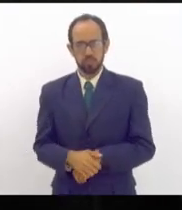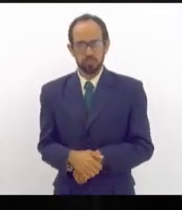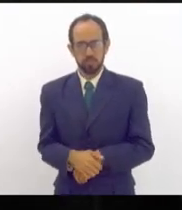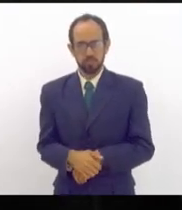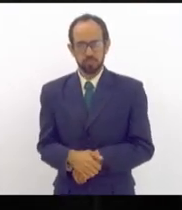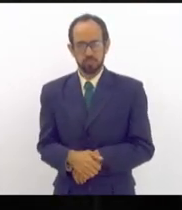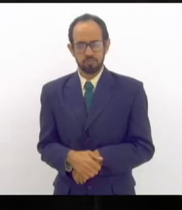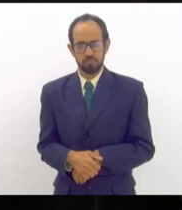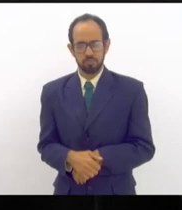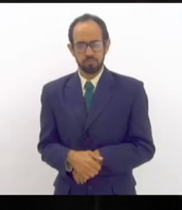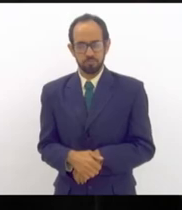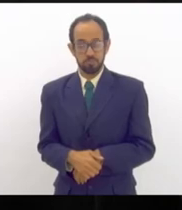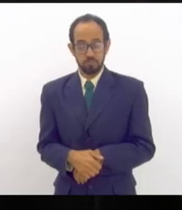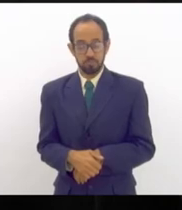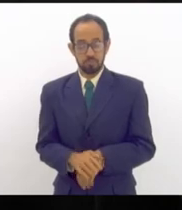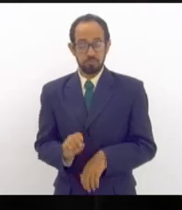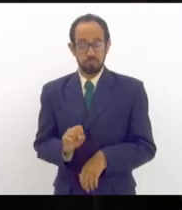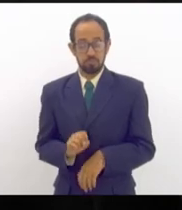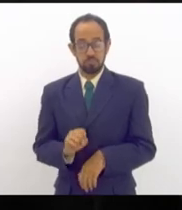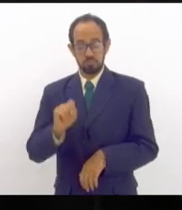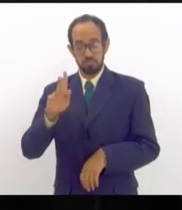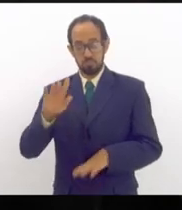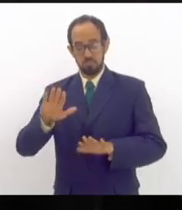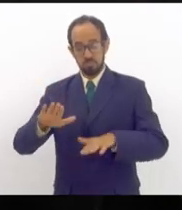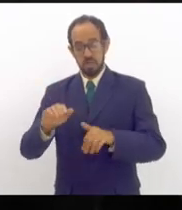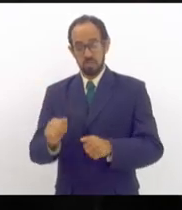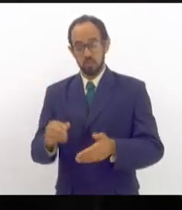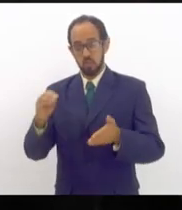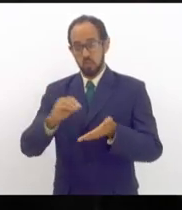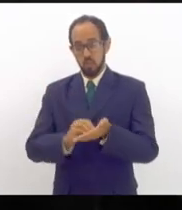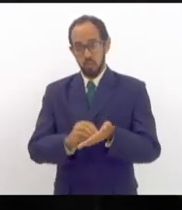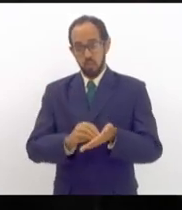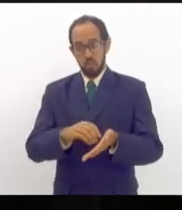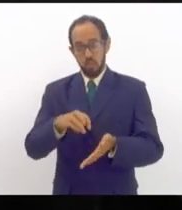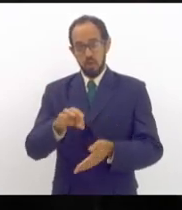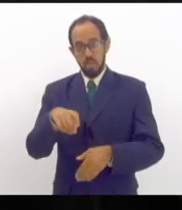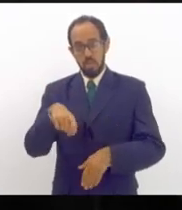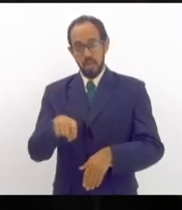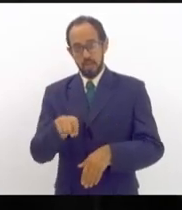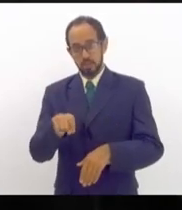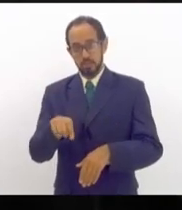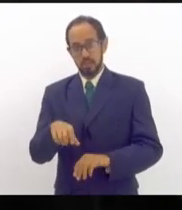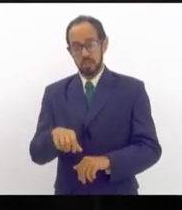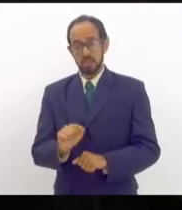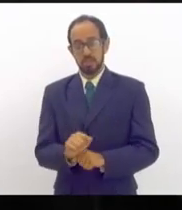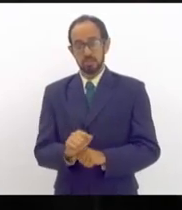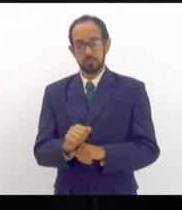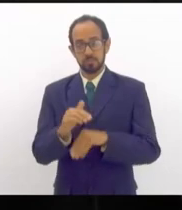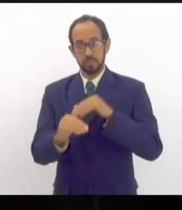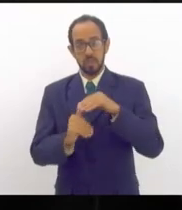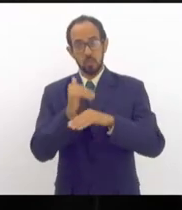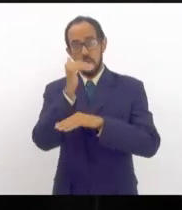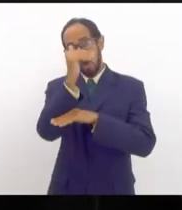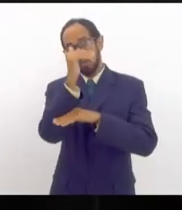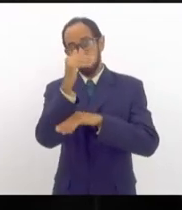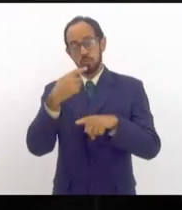mas colocou essa taxa SELIC lá em cima Porque no momento